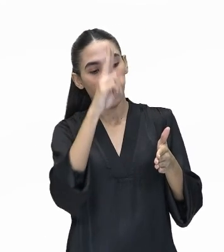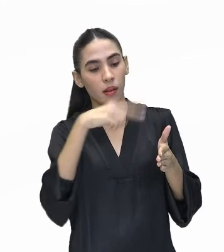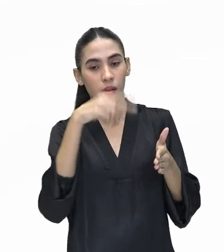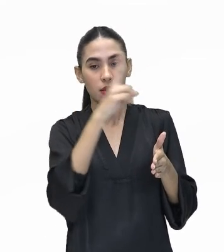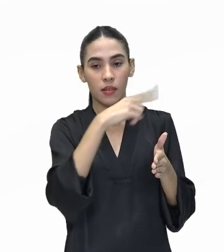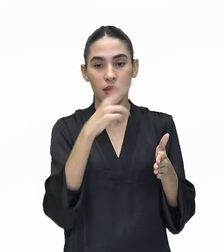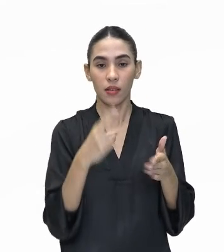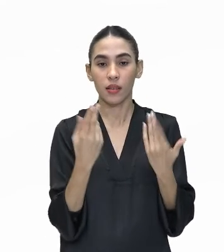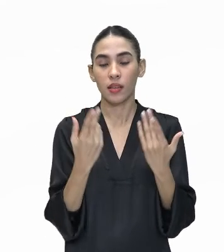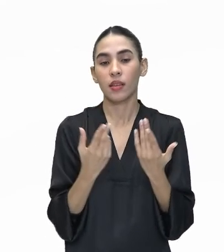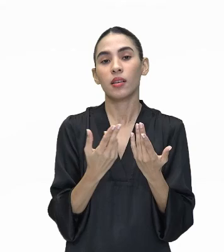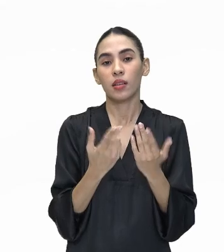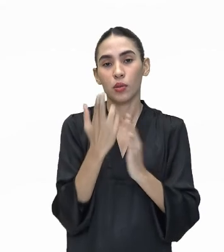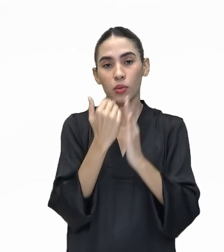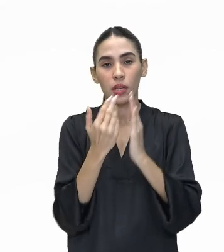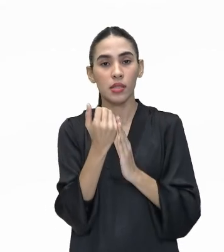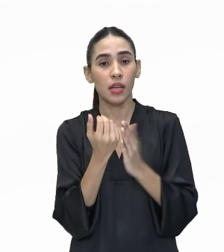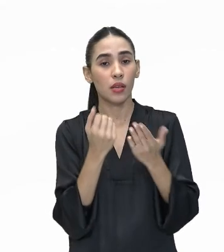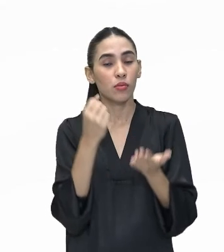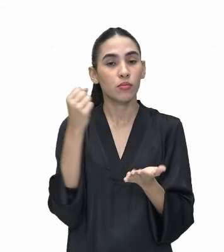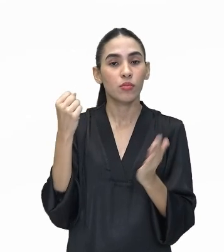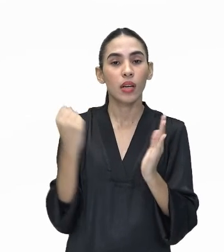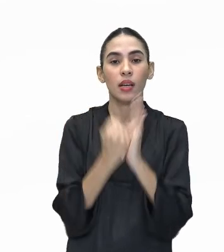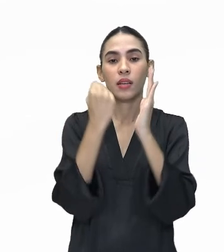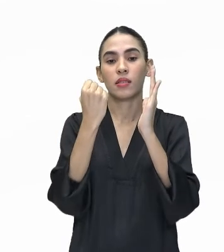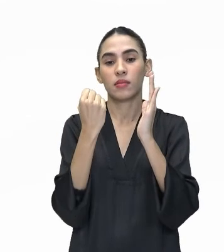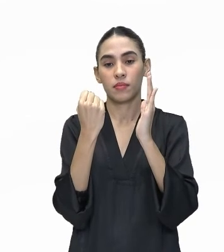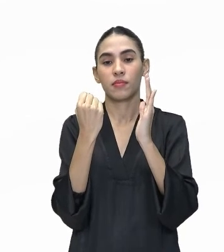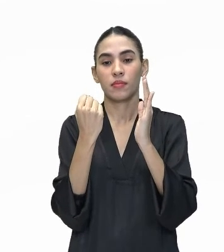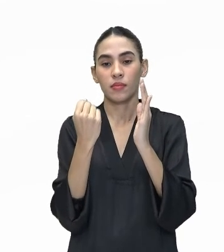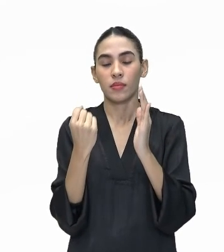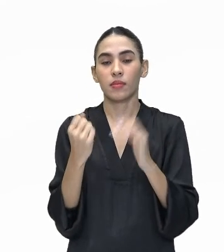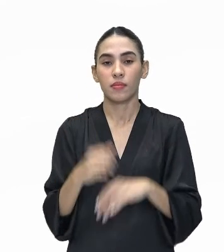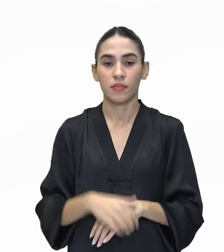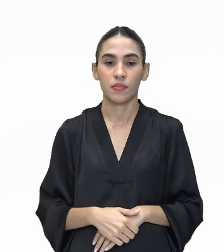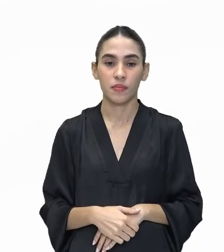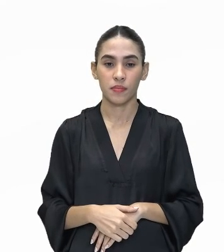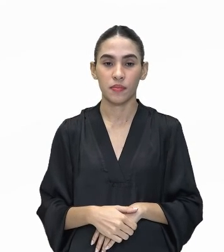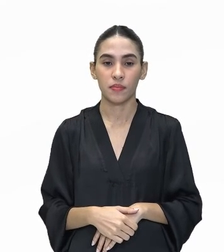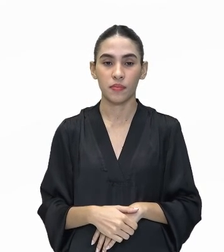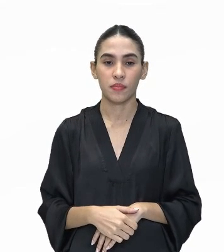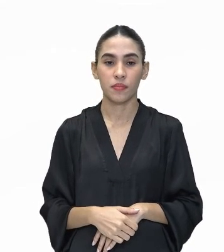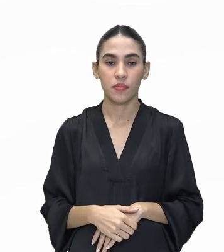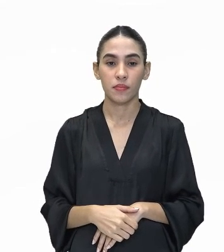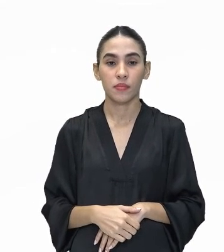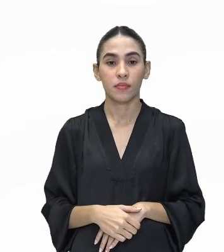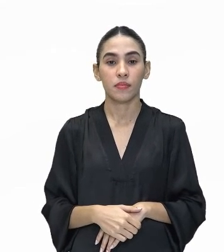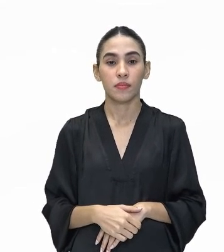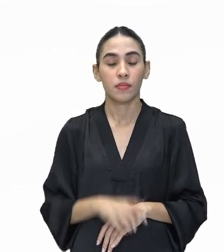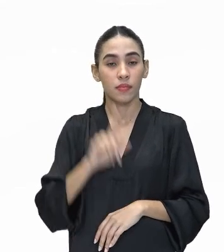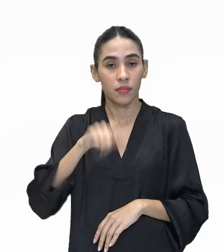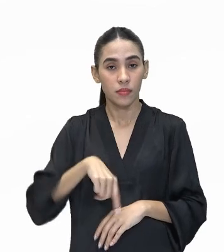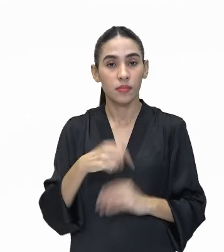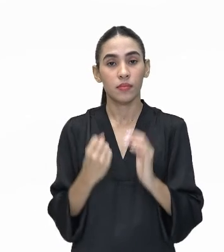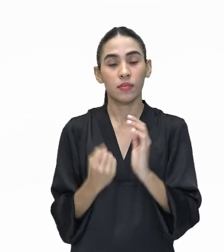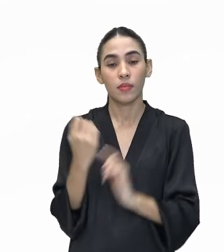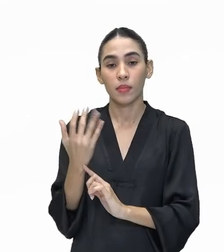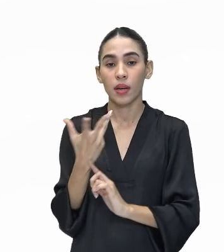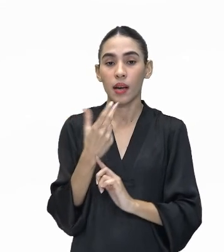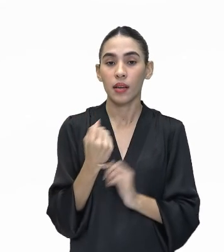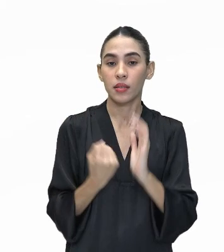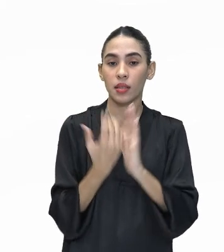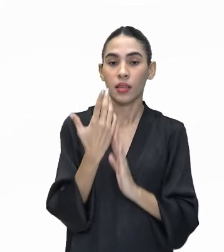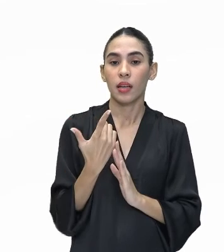ficará permanentemente marcado sobre a enorme tela. É uma obra de